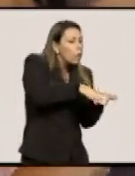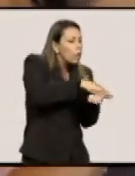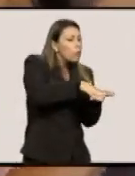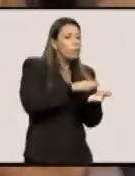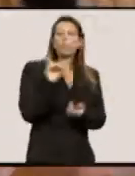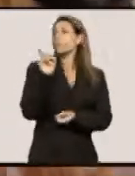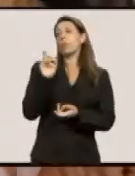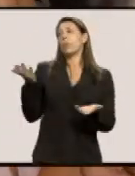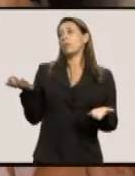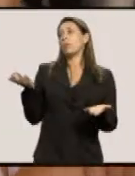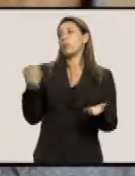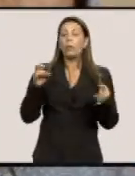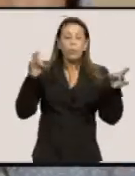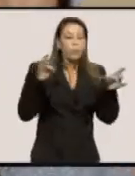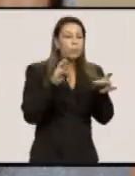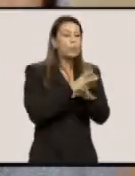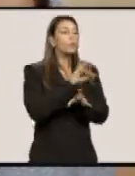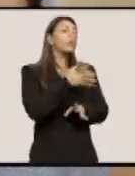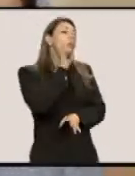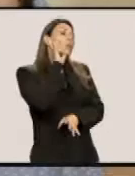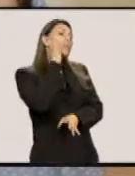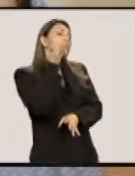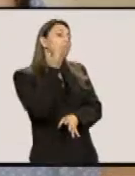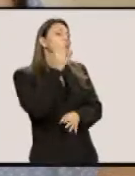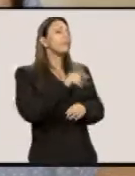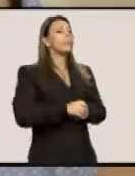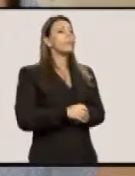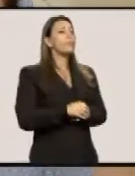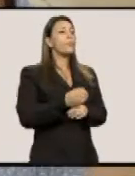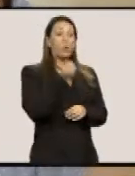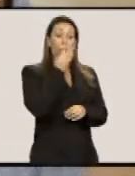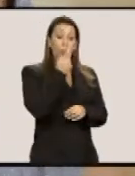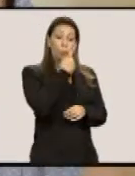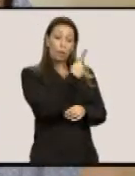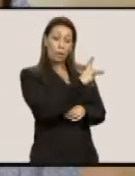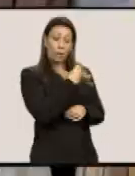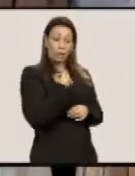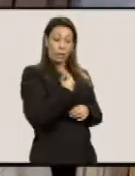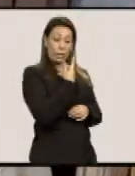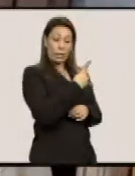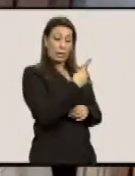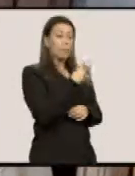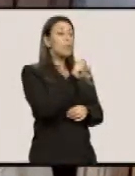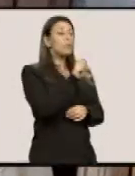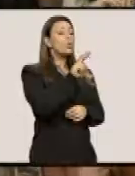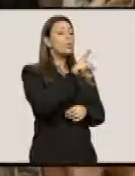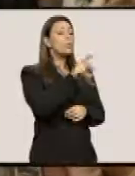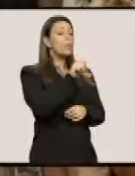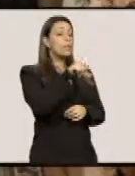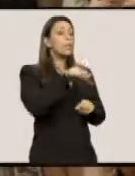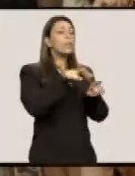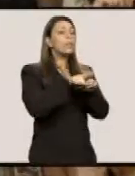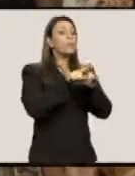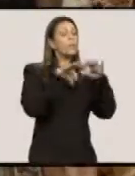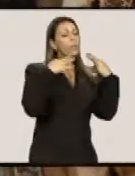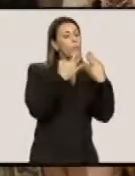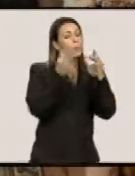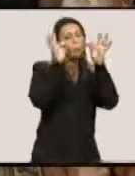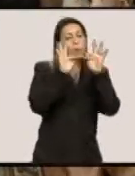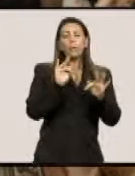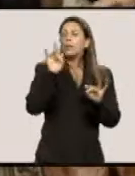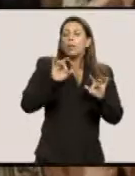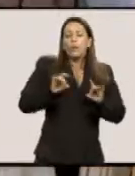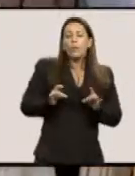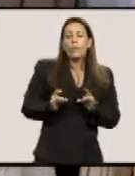lavando louça? Não mesmo. Pronto, tá decidido. Pro bem da dona Suzana e pra felicidade da família, o senhor não vai